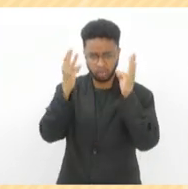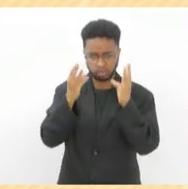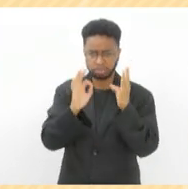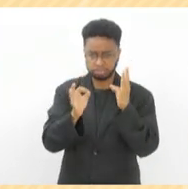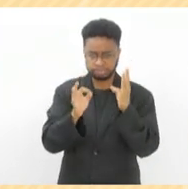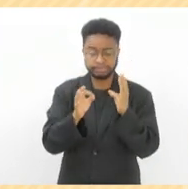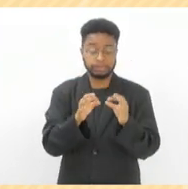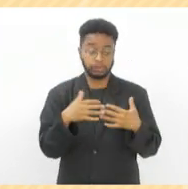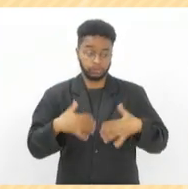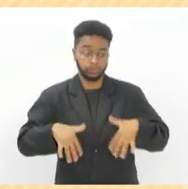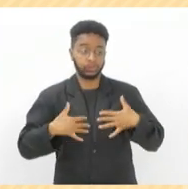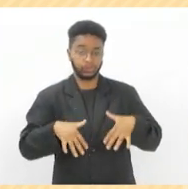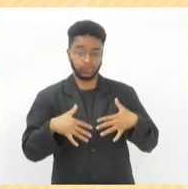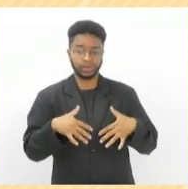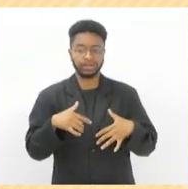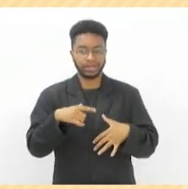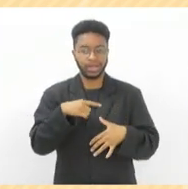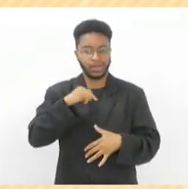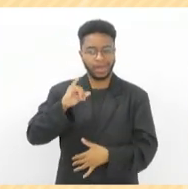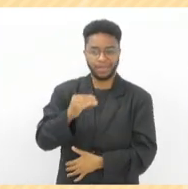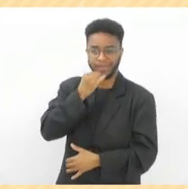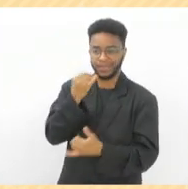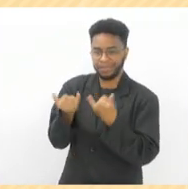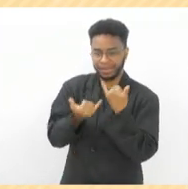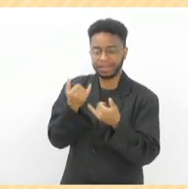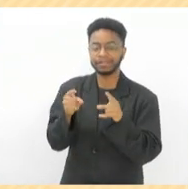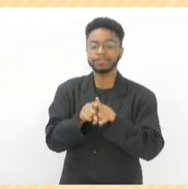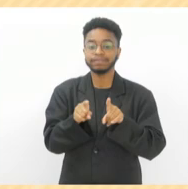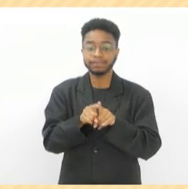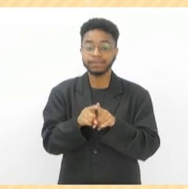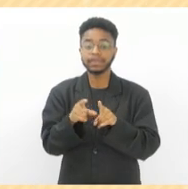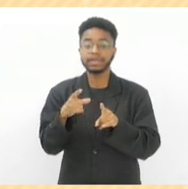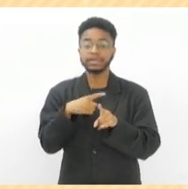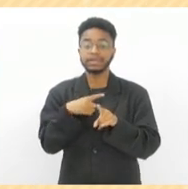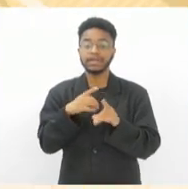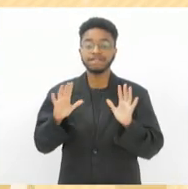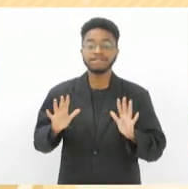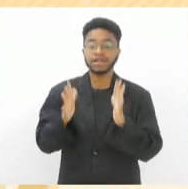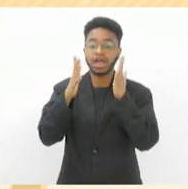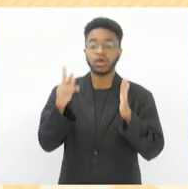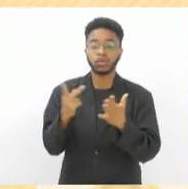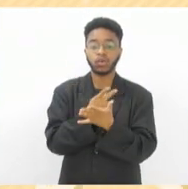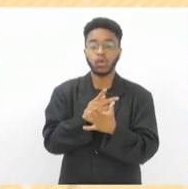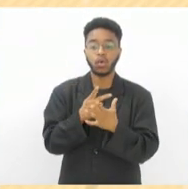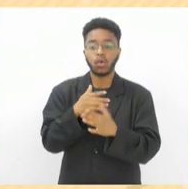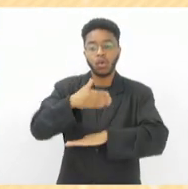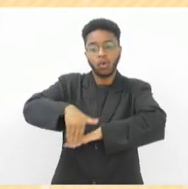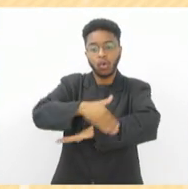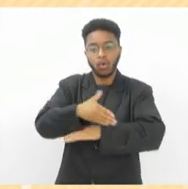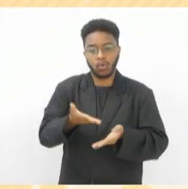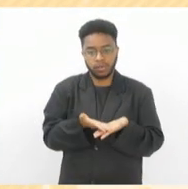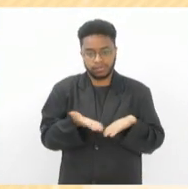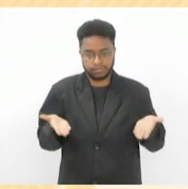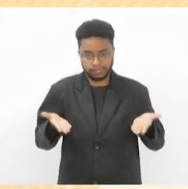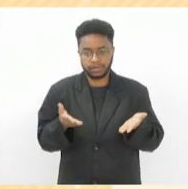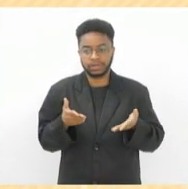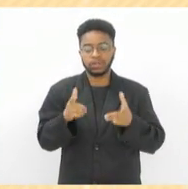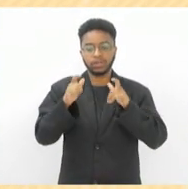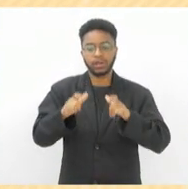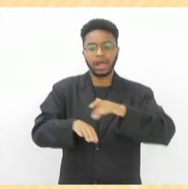vou chegar cedo então pra pegar essa brincadeira aí. E o Arraiá do Casarão do Firmino fica na Rua da Relação 19. Lá na